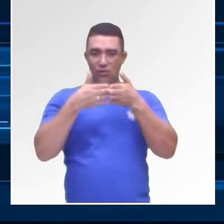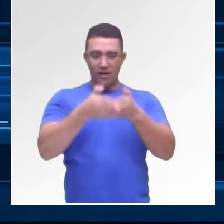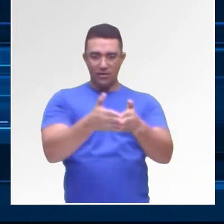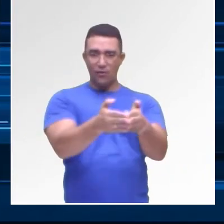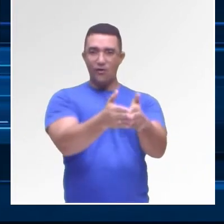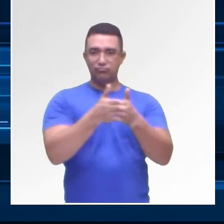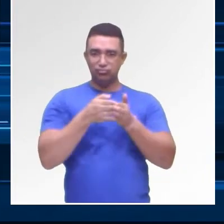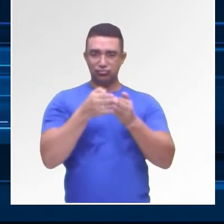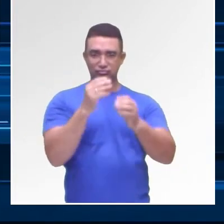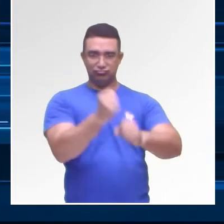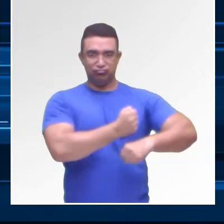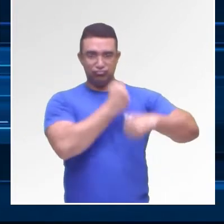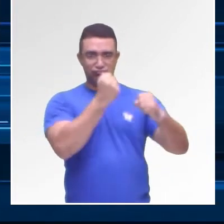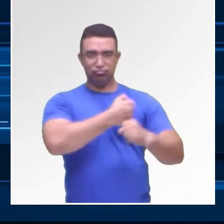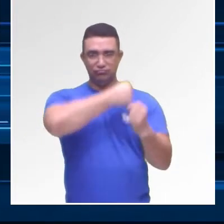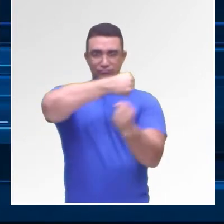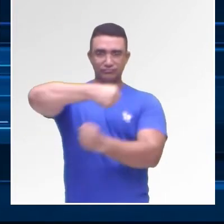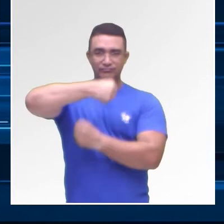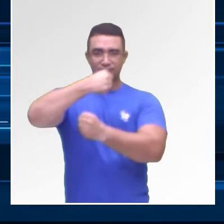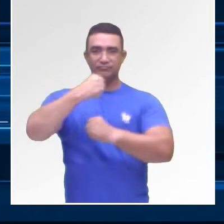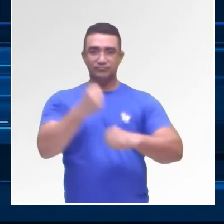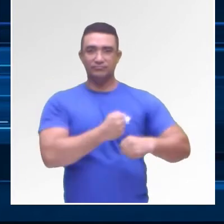tentar olhar aqui atrás, nós temos